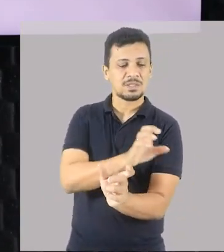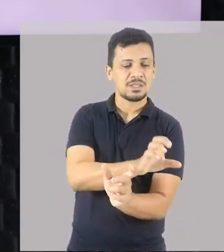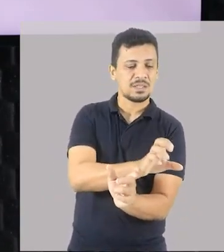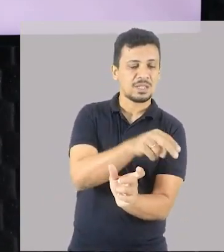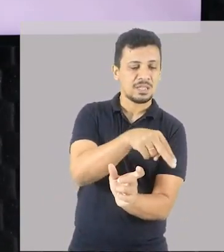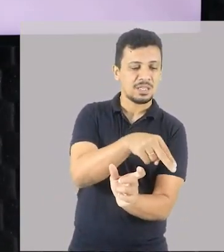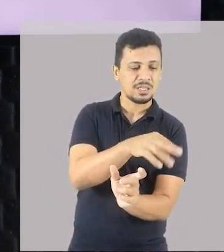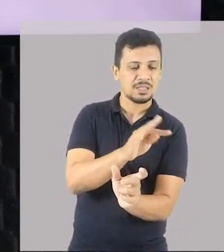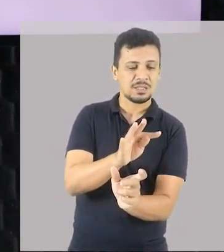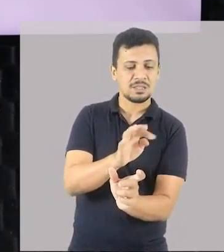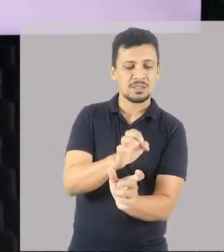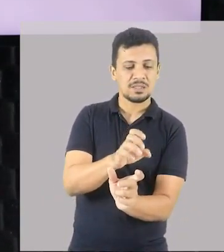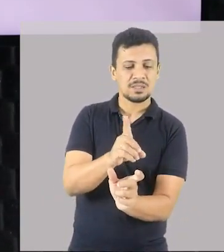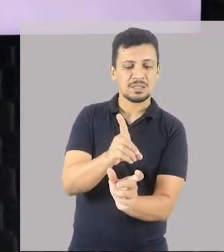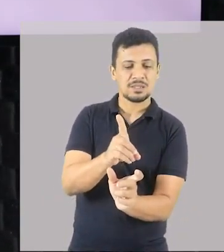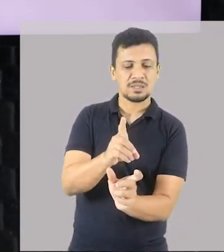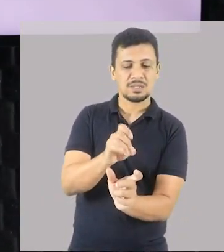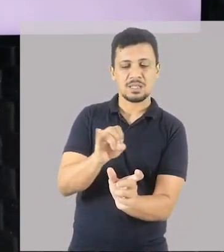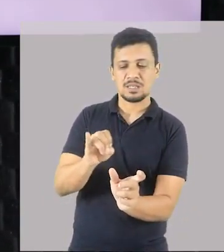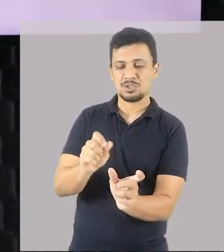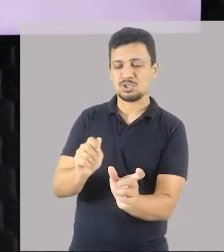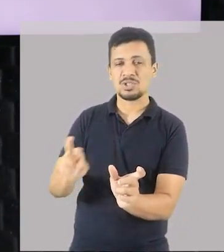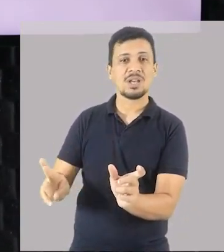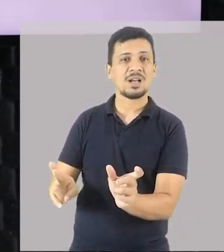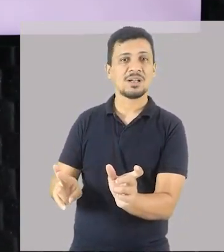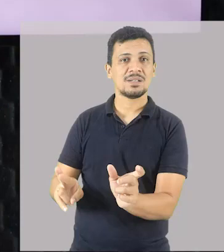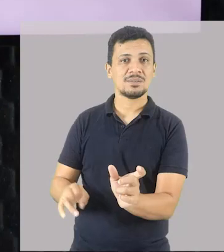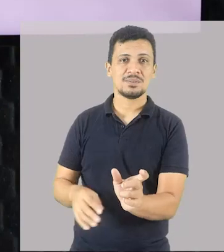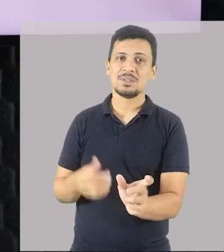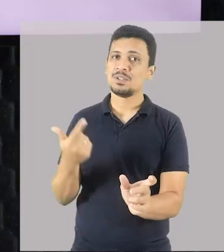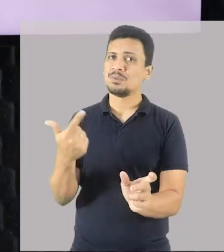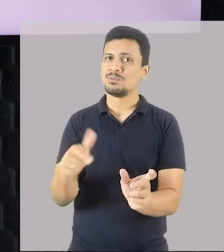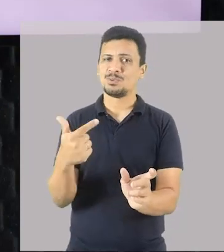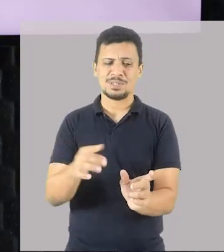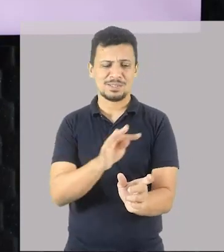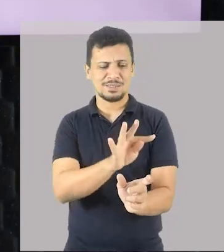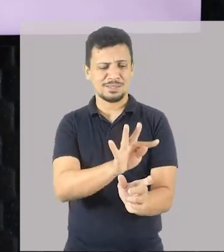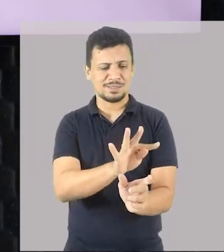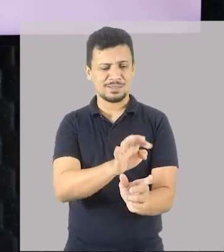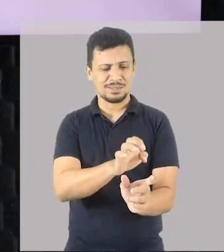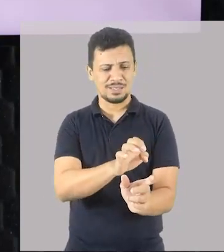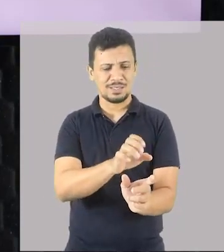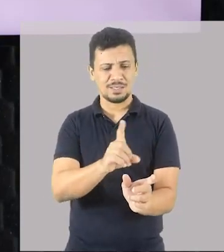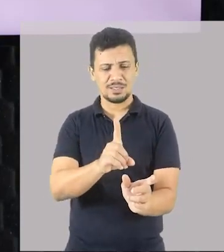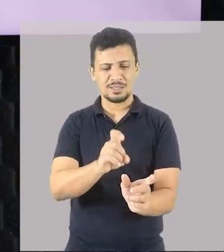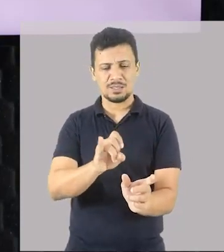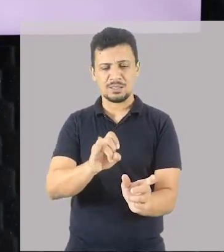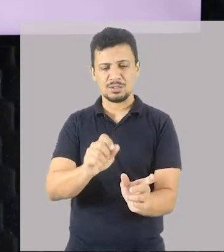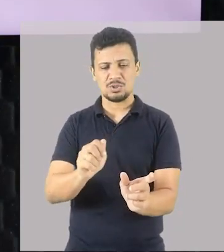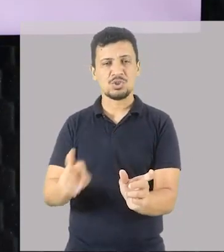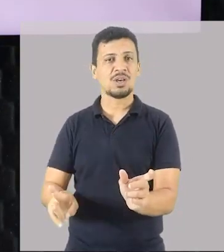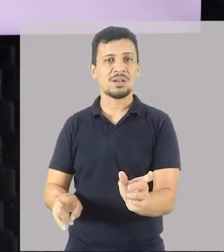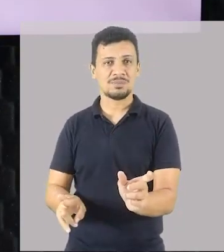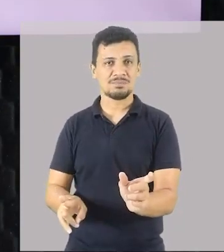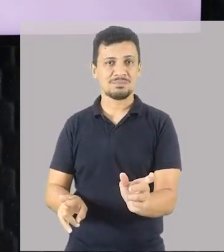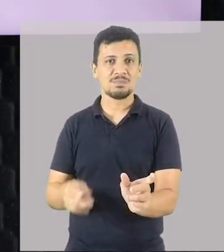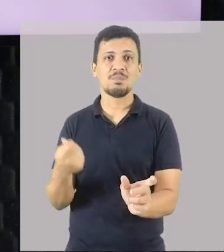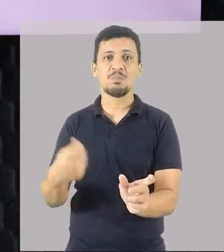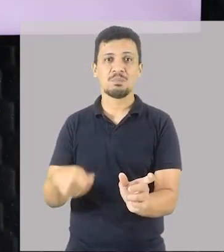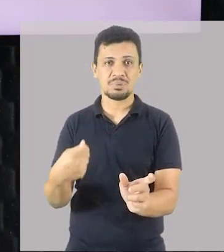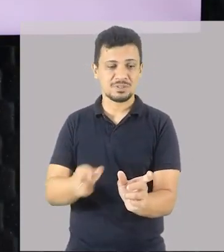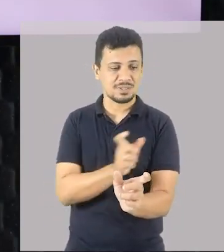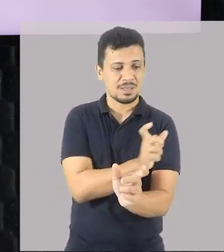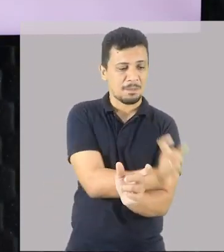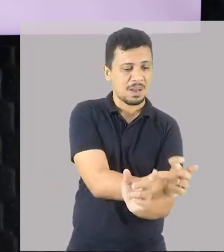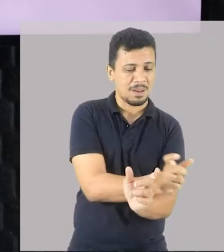a palavra tediar, eu tenho a palavra entediar. Então, eu coloco o prefixo e o sufixo simultaneamente,